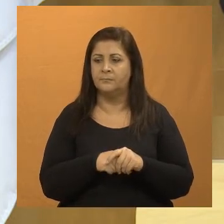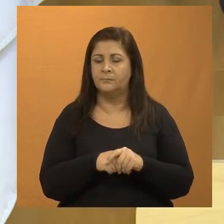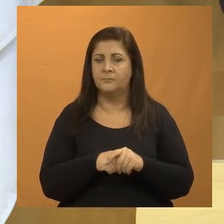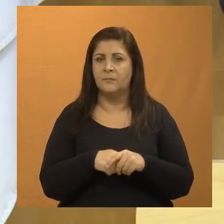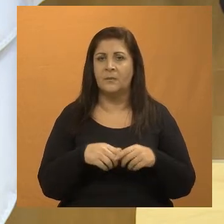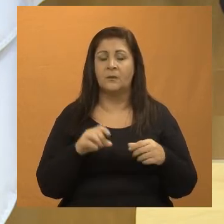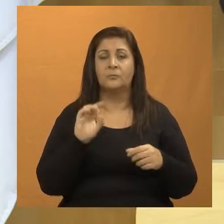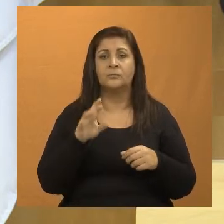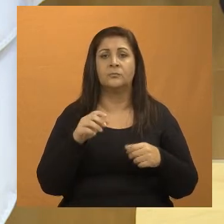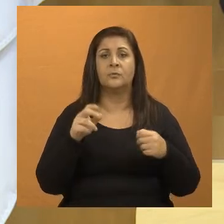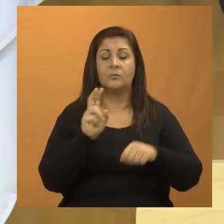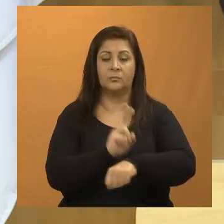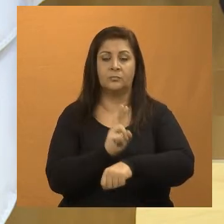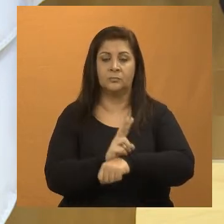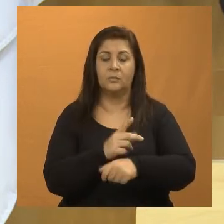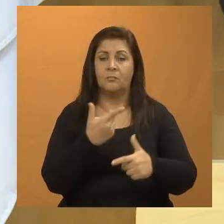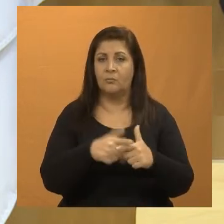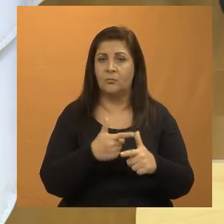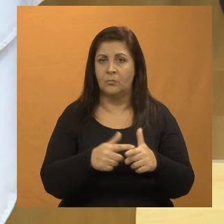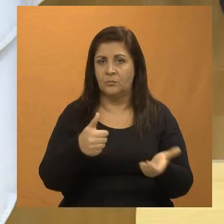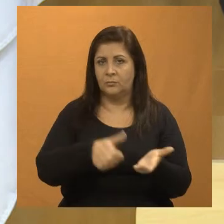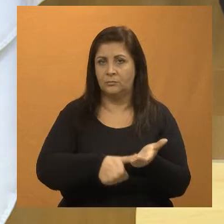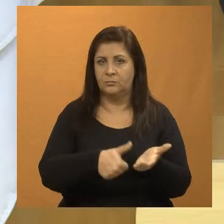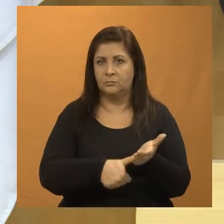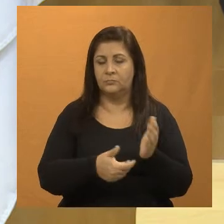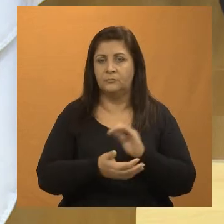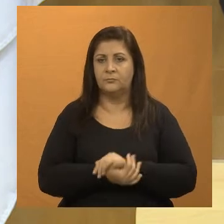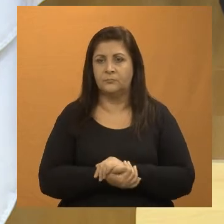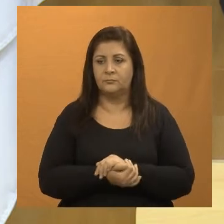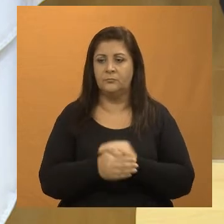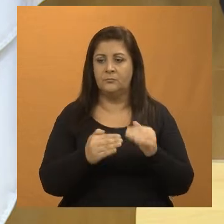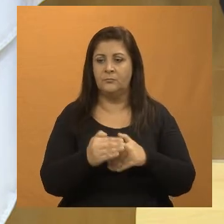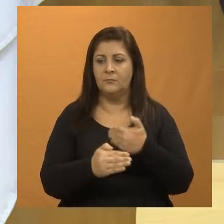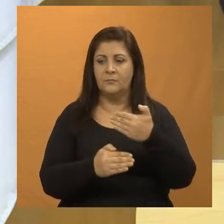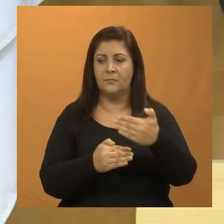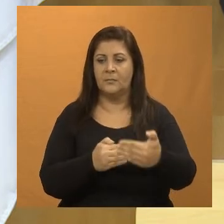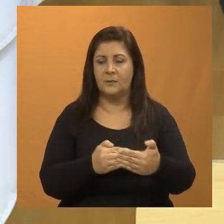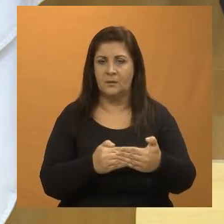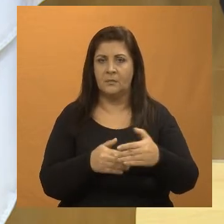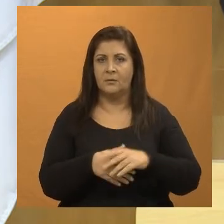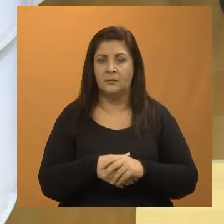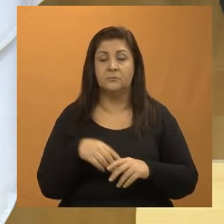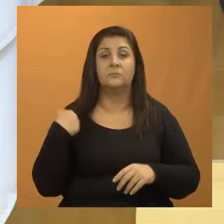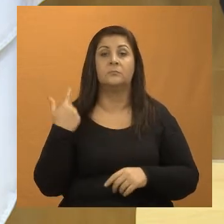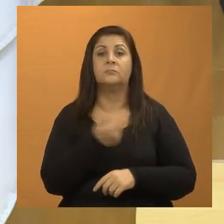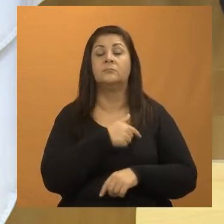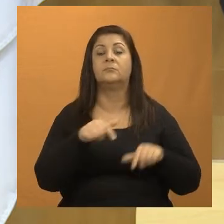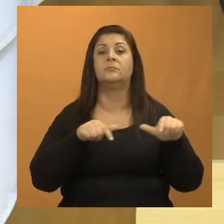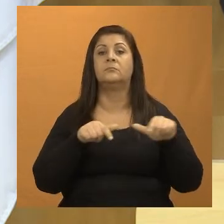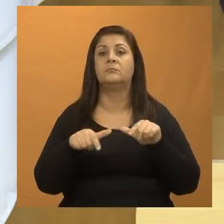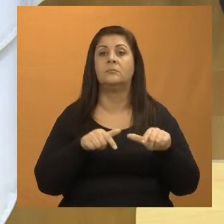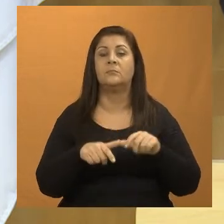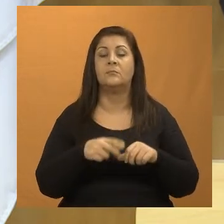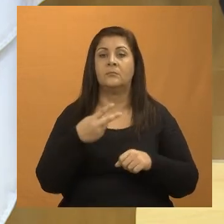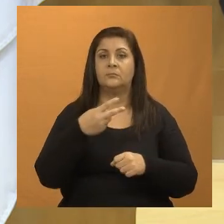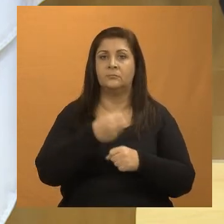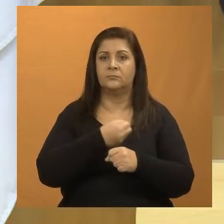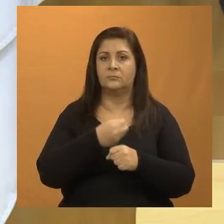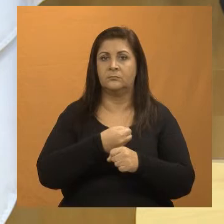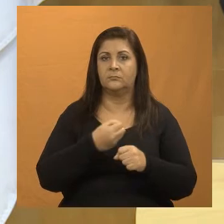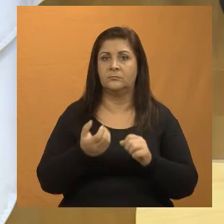da documentação do JAC, que estava errada. Na sequência, nós estamos trabalhando há 2